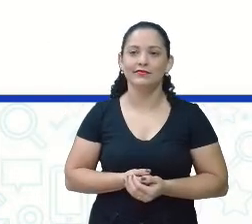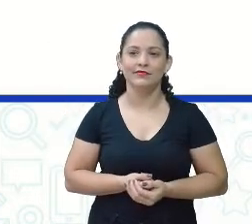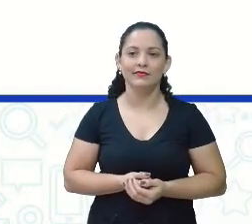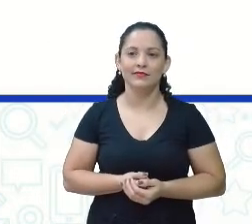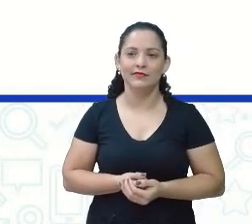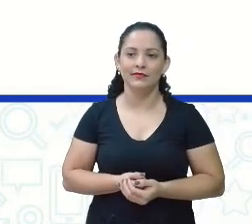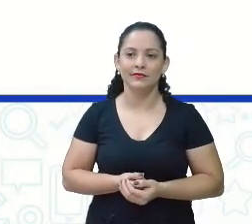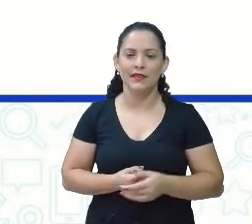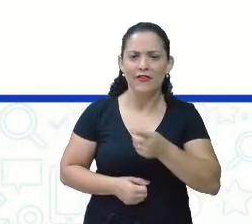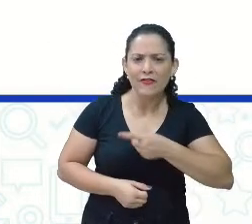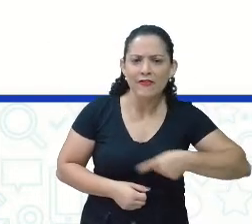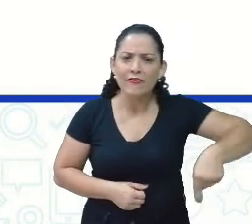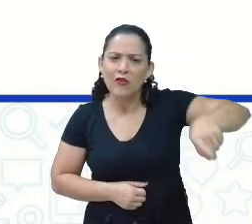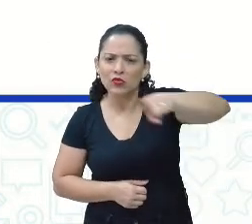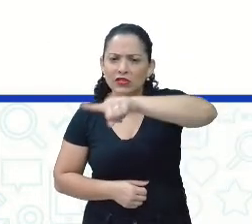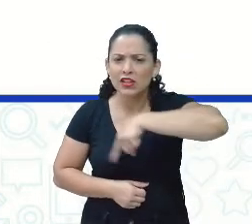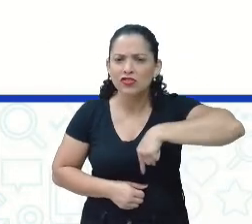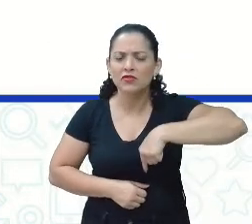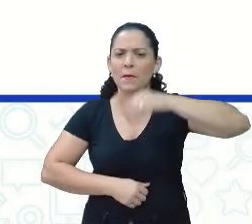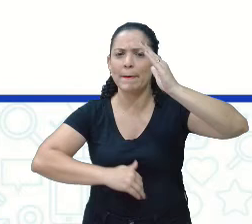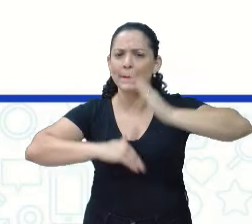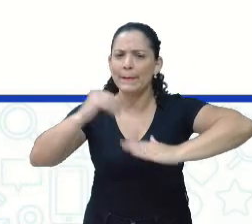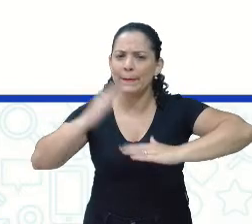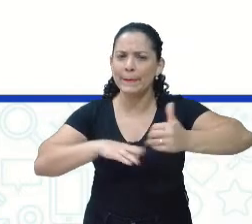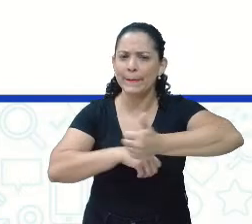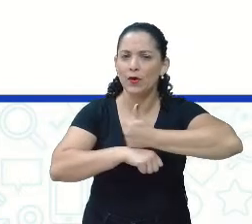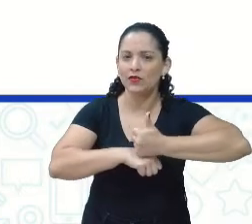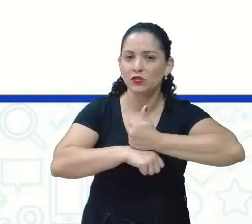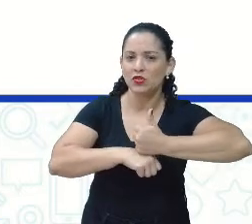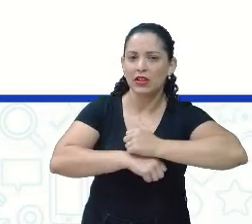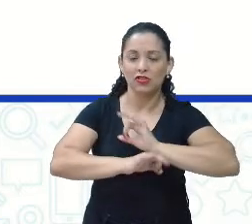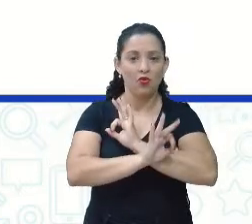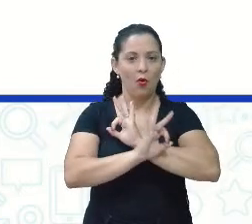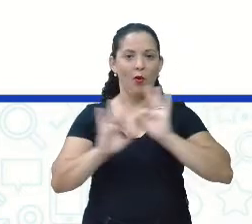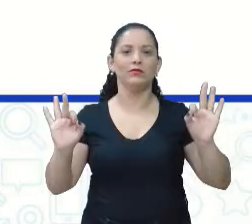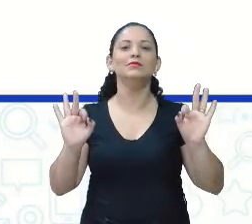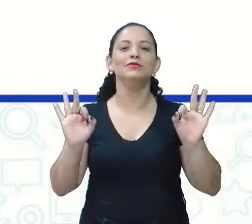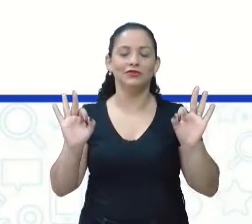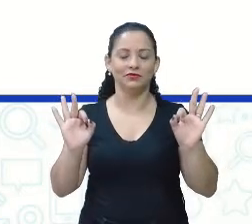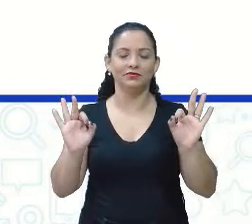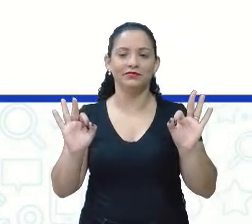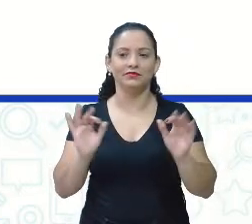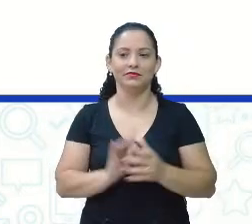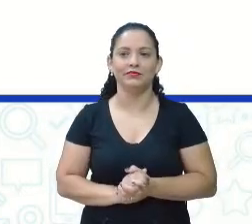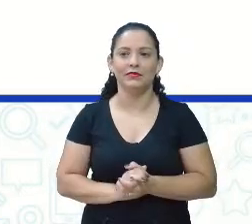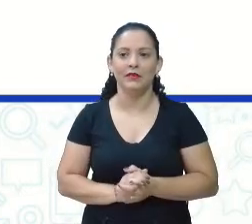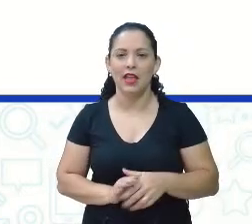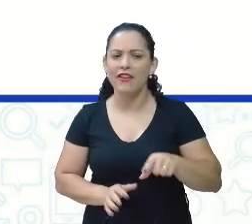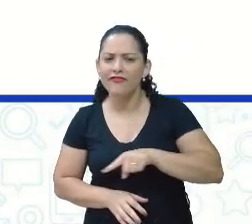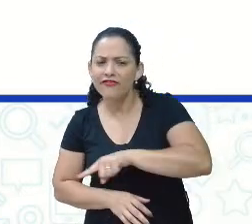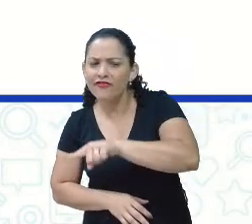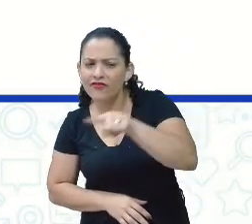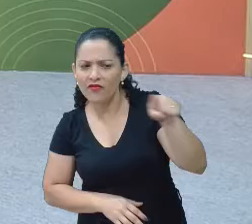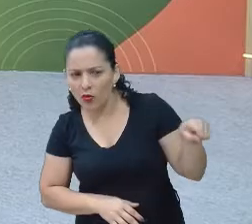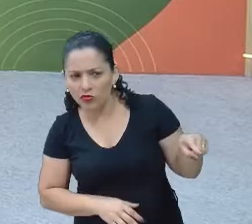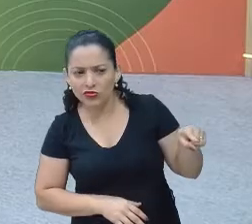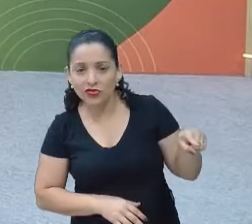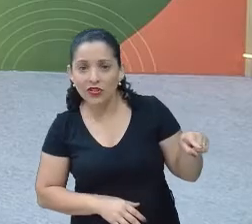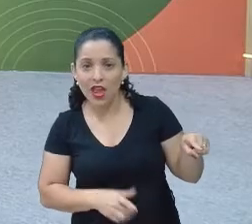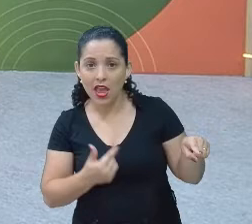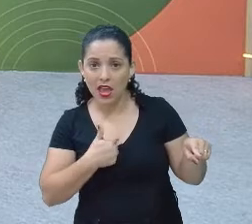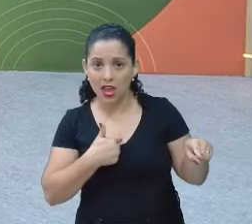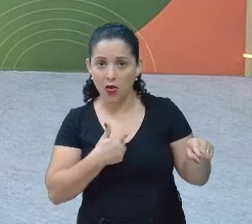sois ótimos profissionais, né? Vocês são ótimos profissionais. E aí quando eu uso vós, eu tô fora,